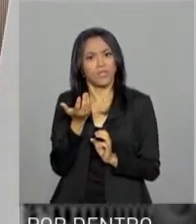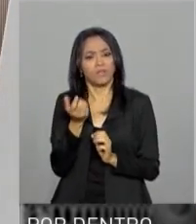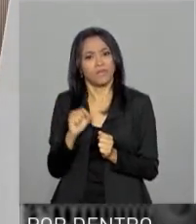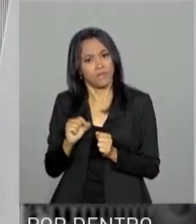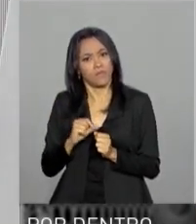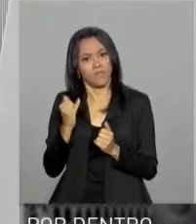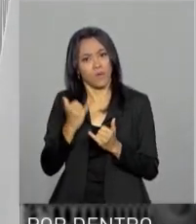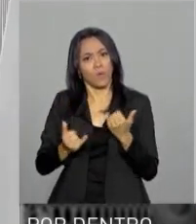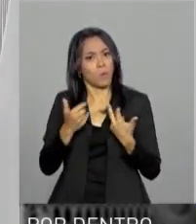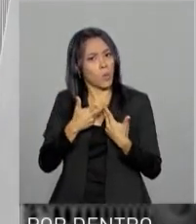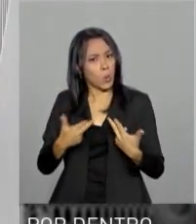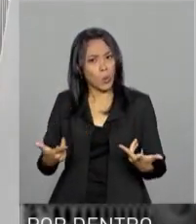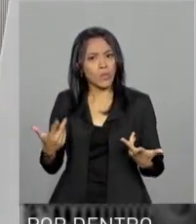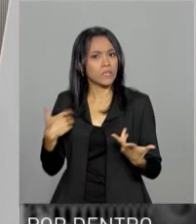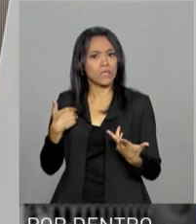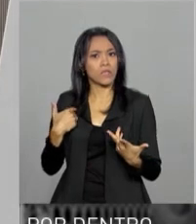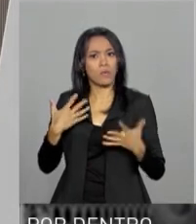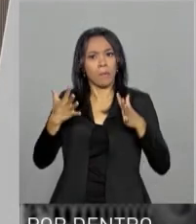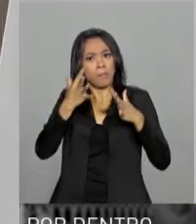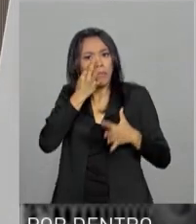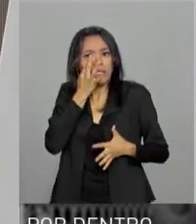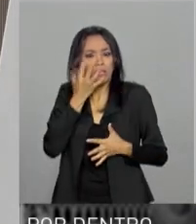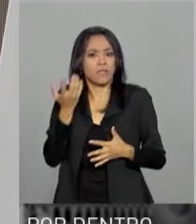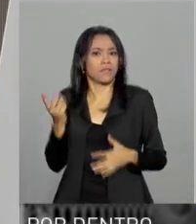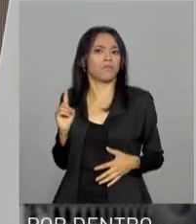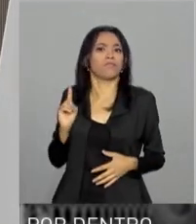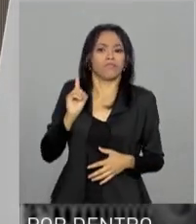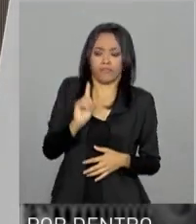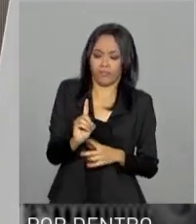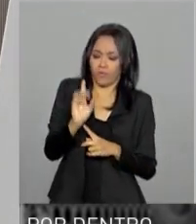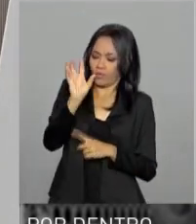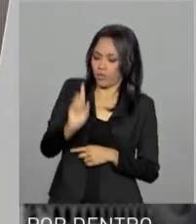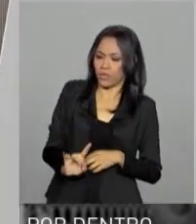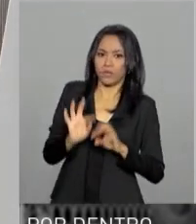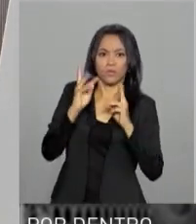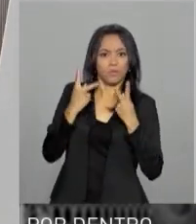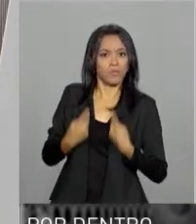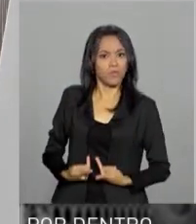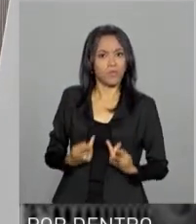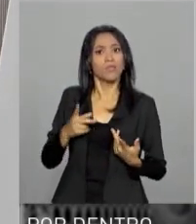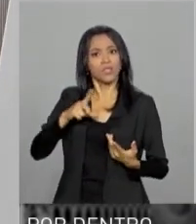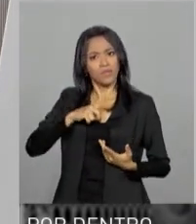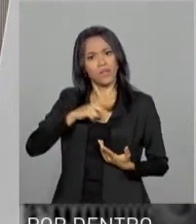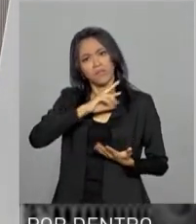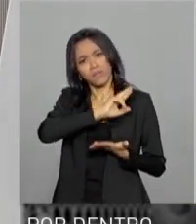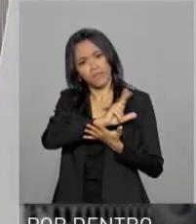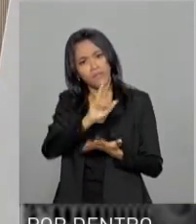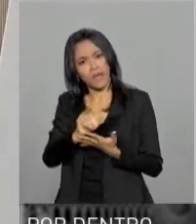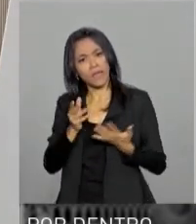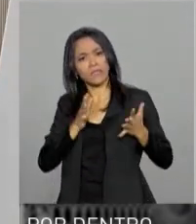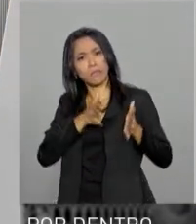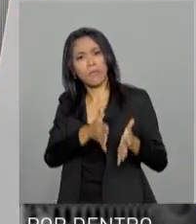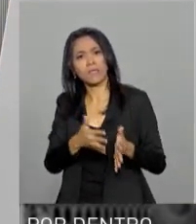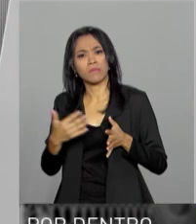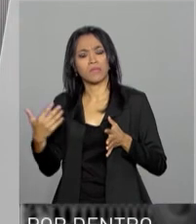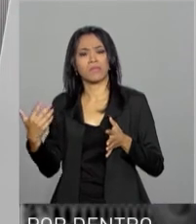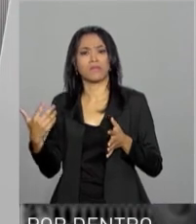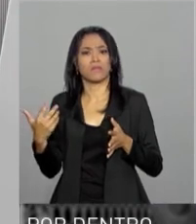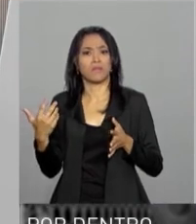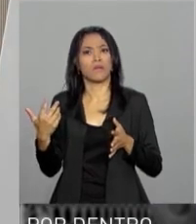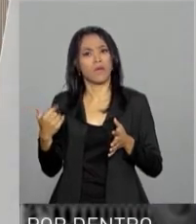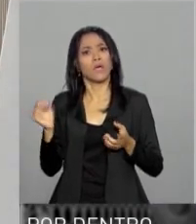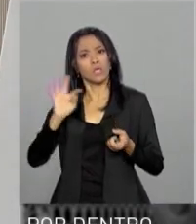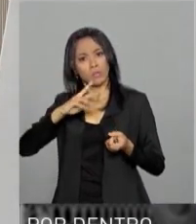dos direitos humanos frente a esta situação porque a gente já teve várias participações várias visitas na verdade inclusive do